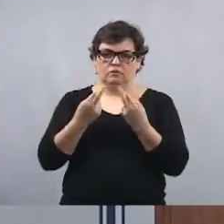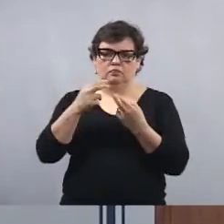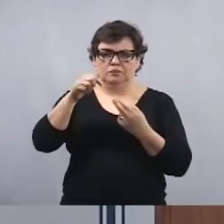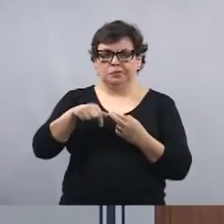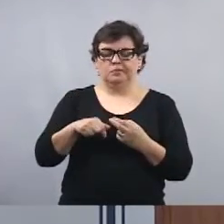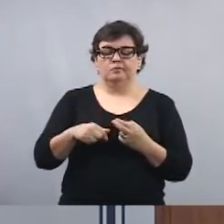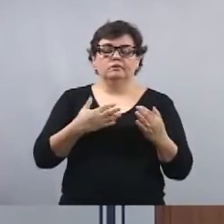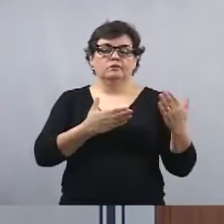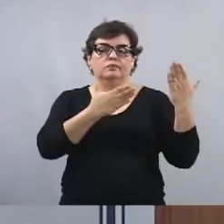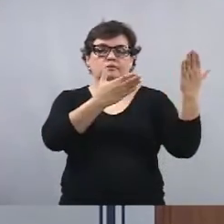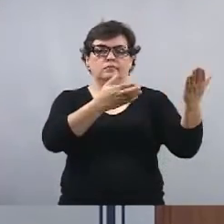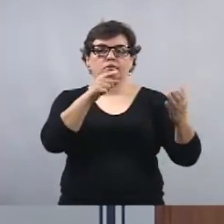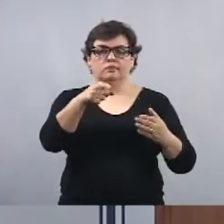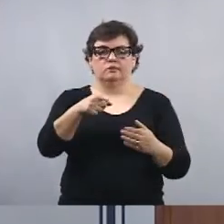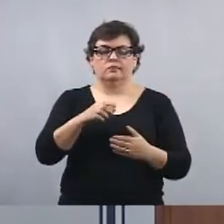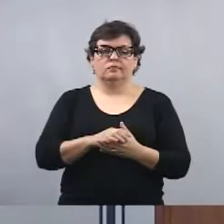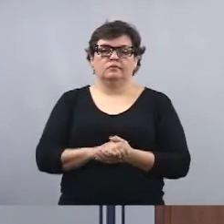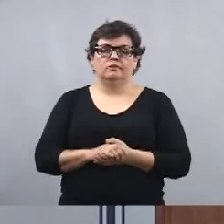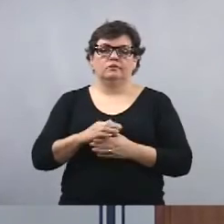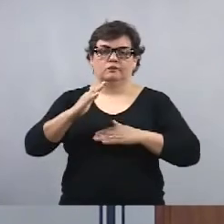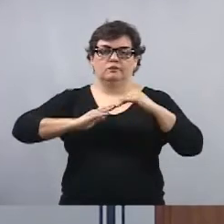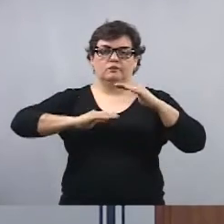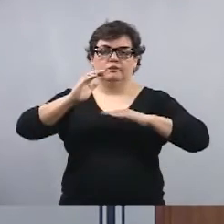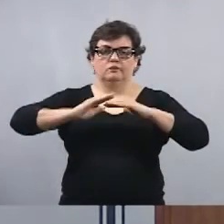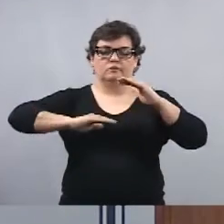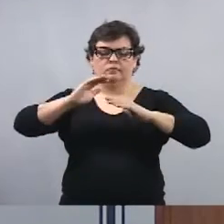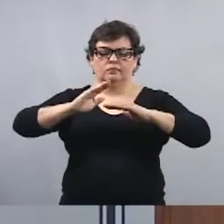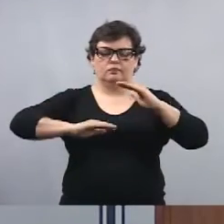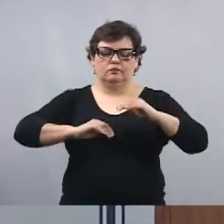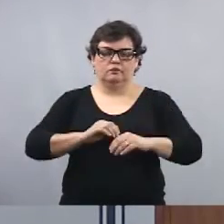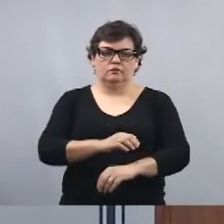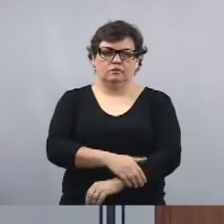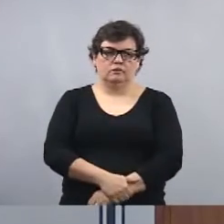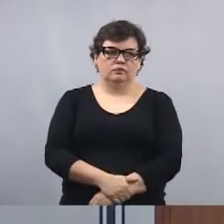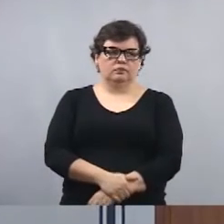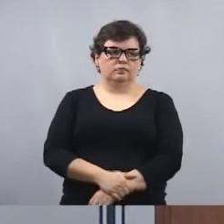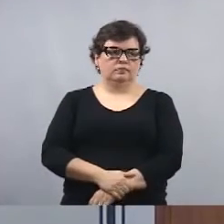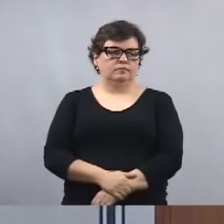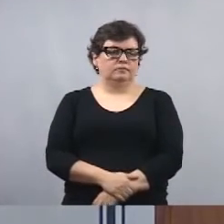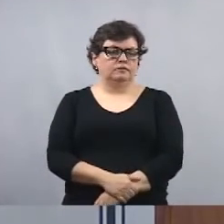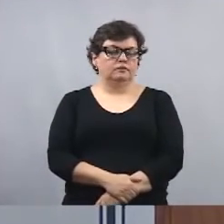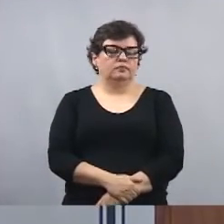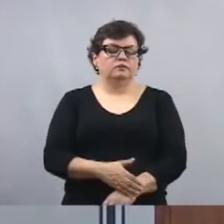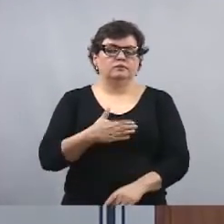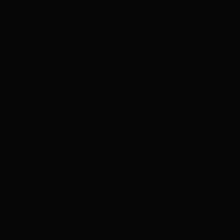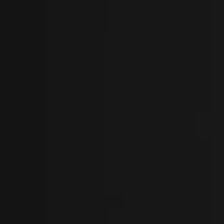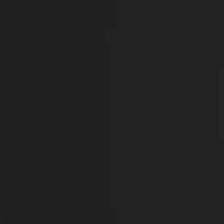e homenageando essa extraordinária entidade